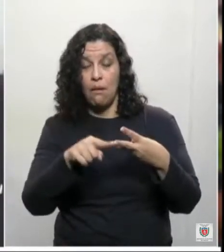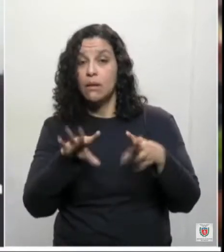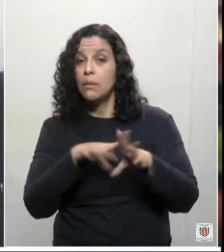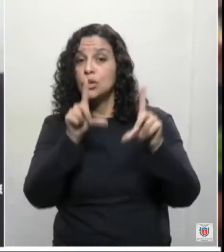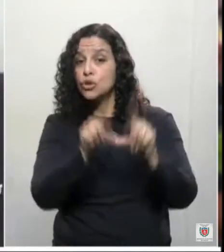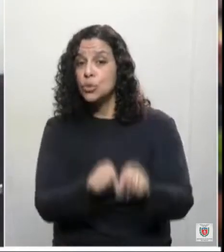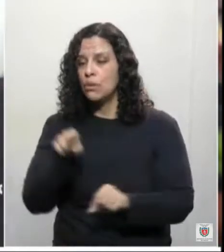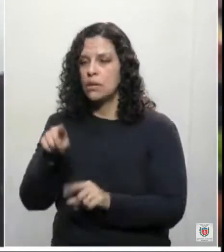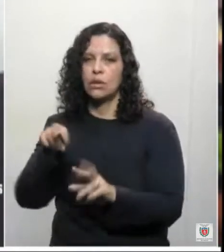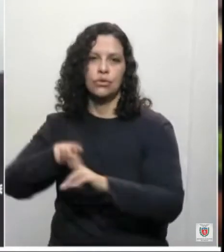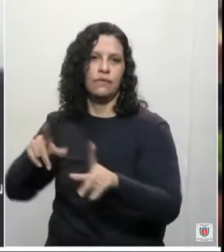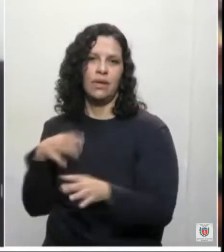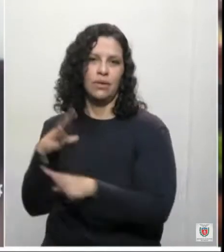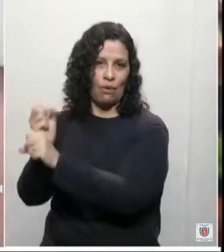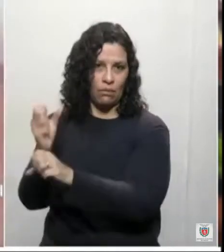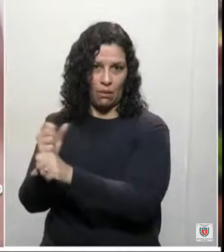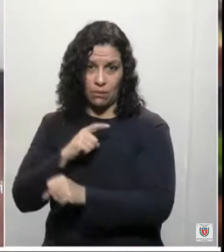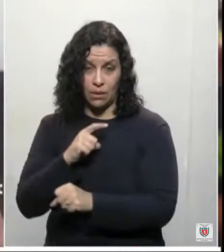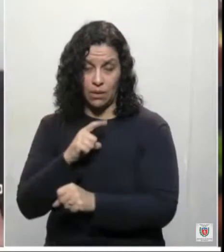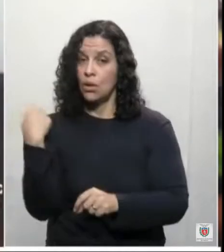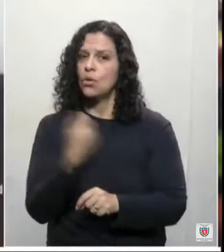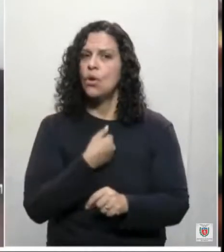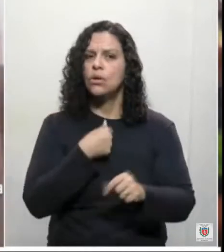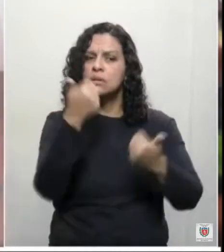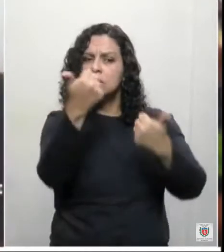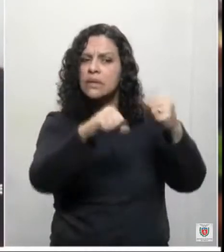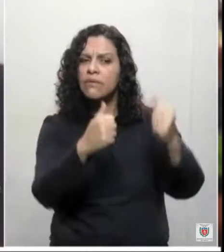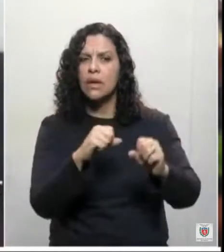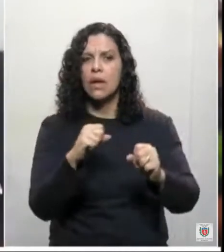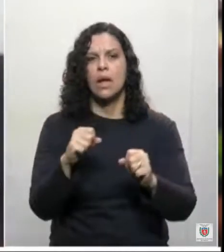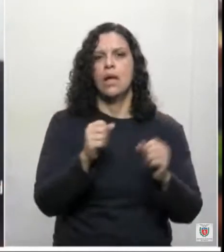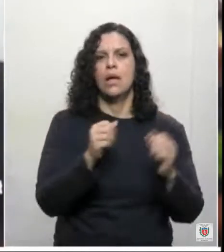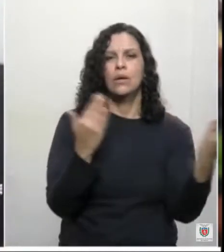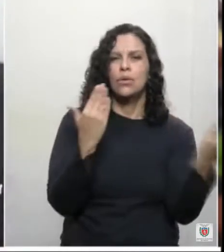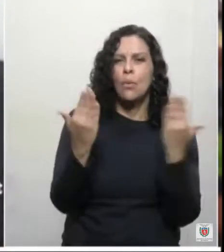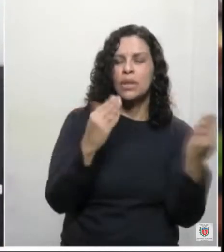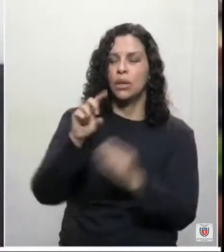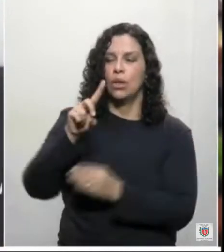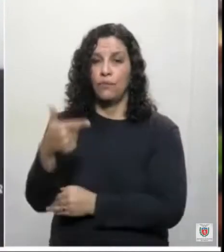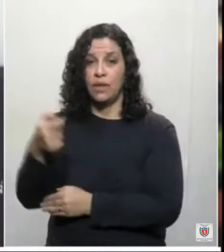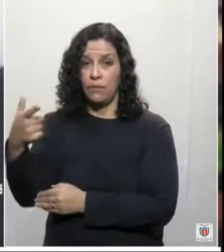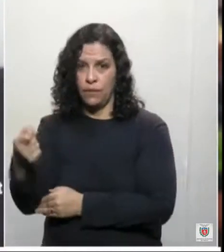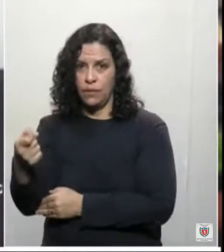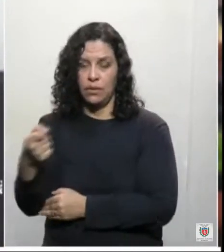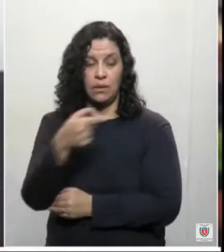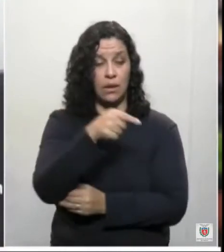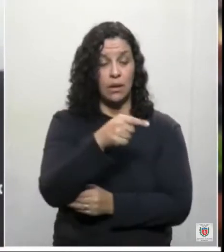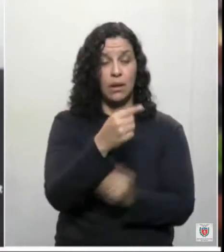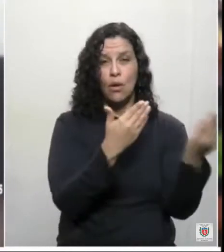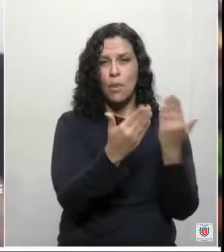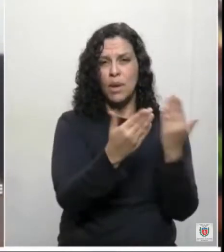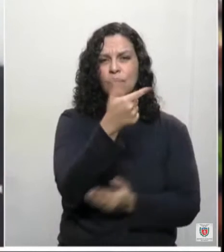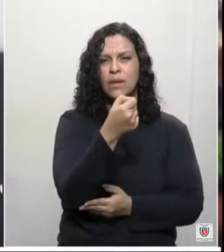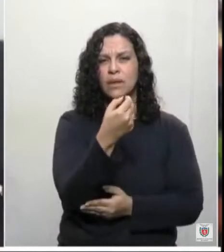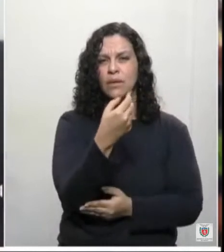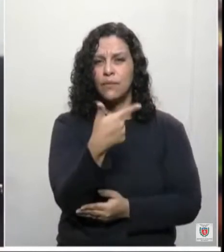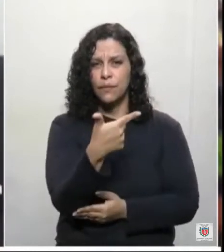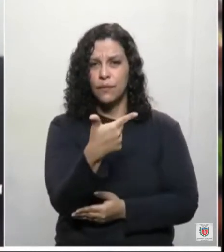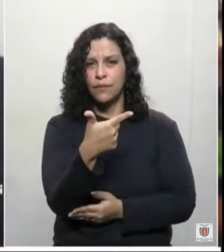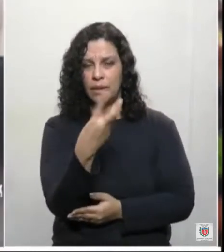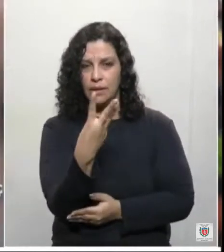próprios orçamentos. É só notar o quadro de premissas econômicas 2020-2023 colocado, que a gente vai ver a contradição